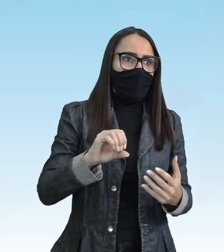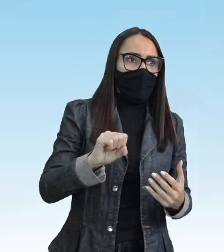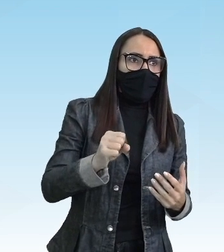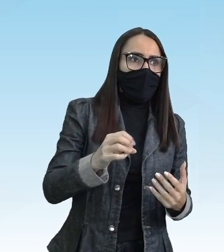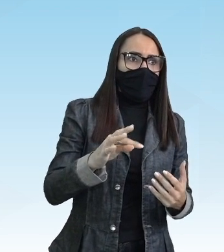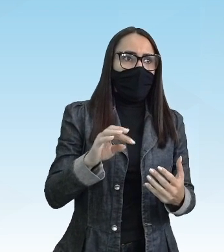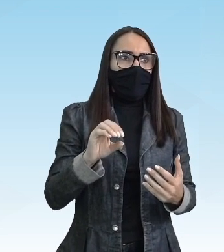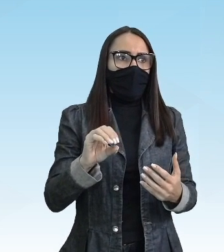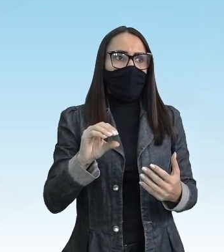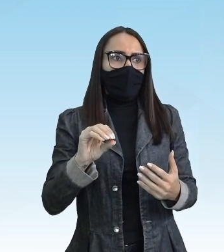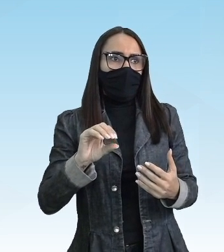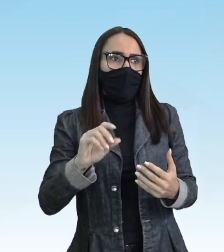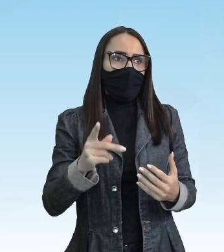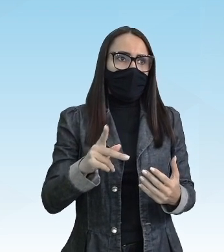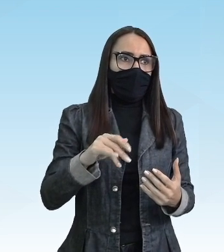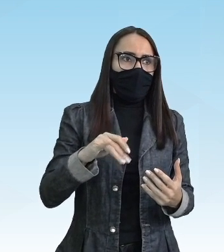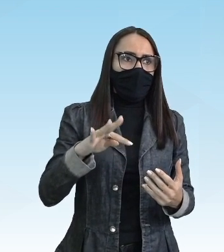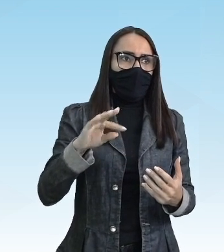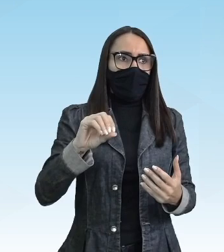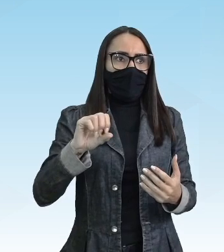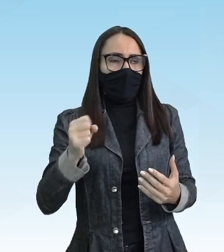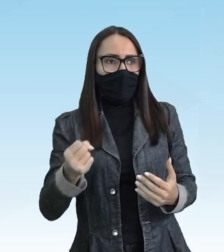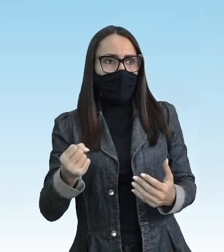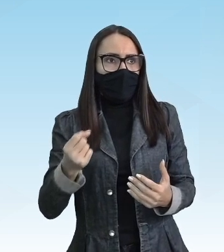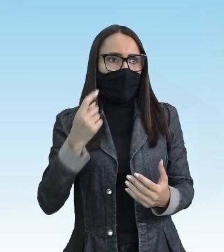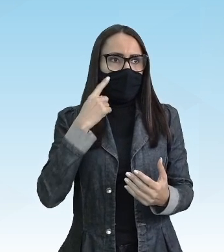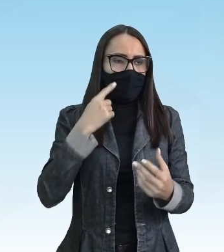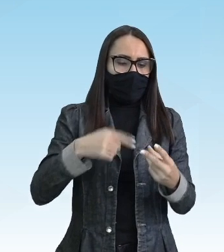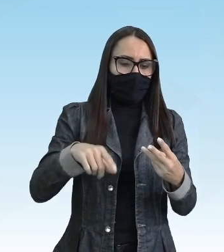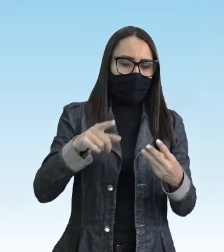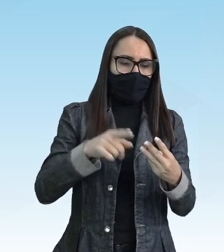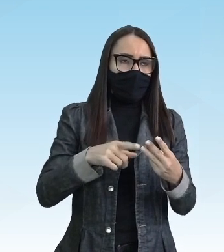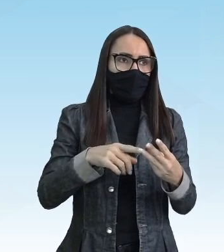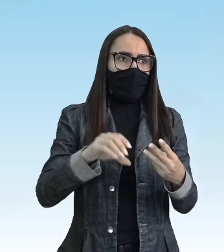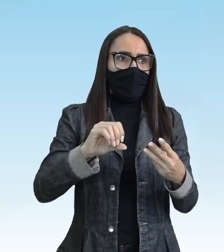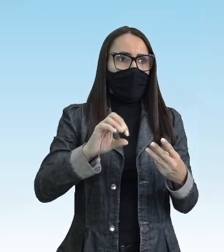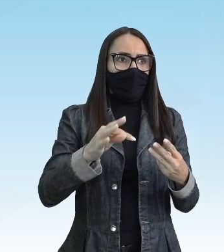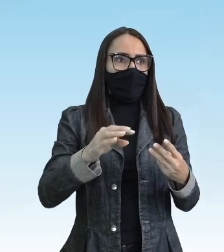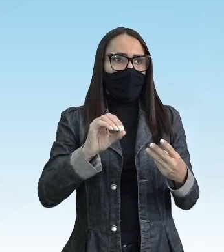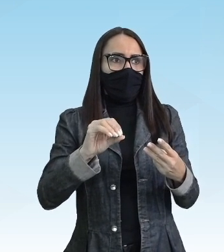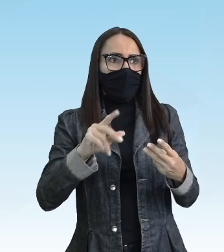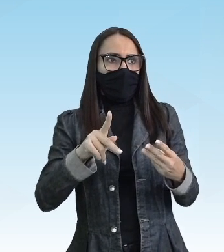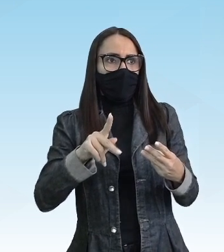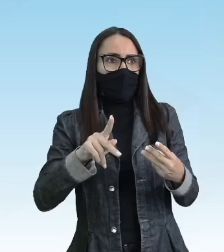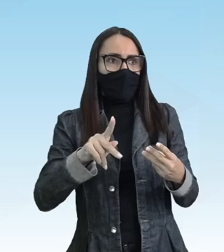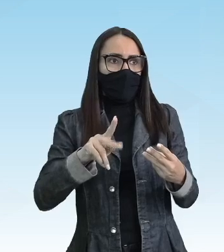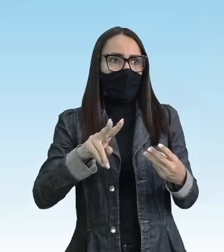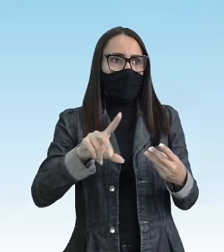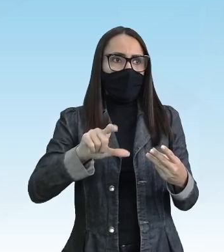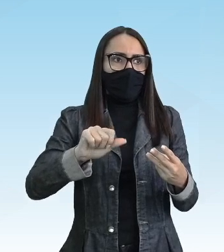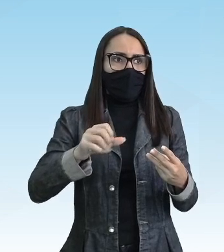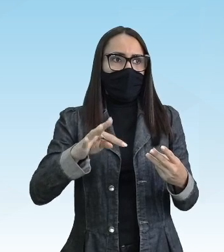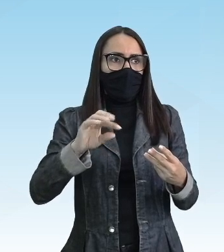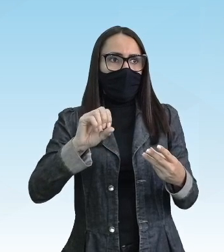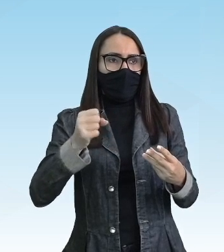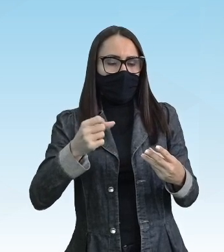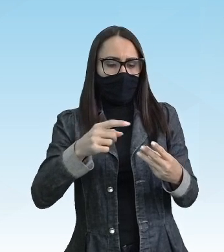osteocitos, osteoblastos e osteoclastos. Quando a gente fala ali,